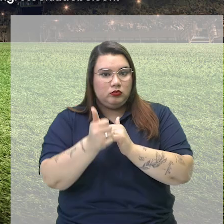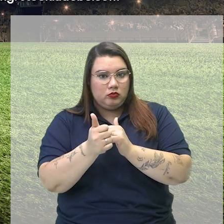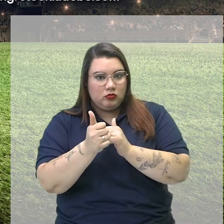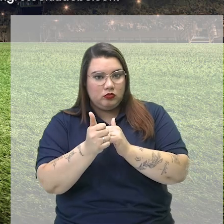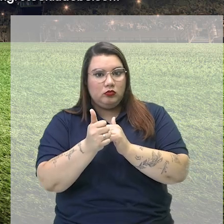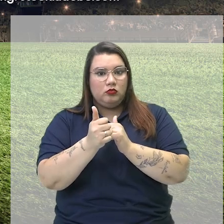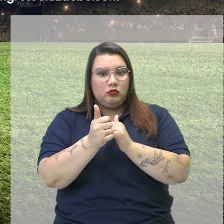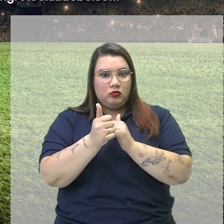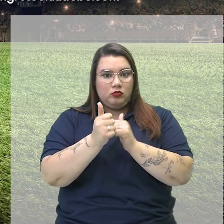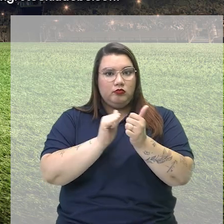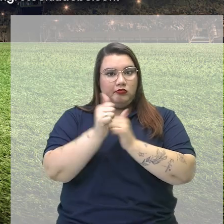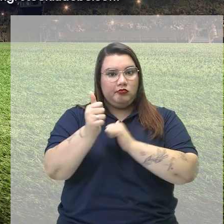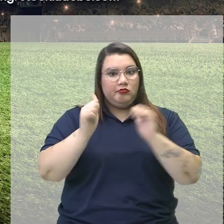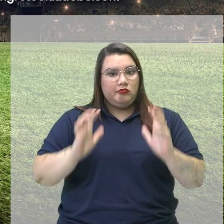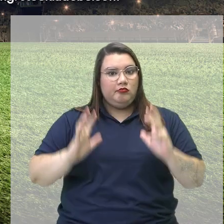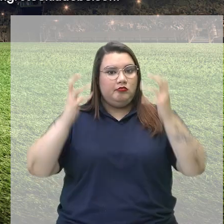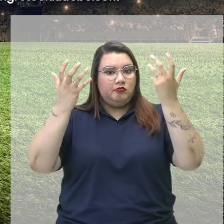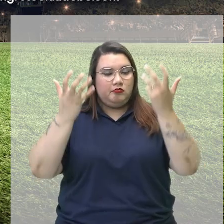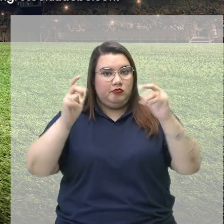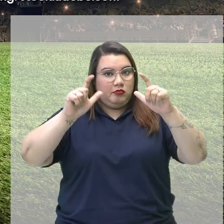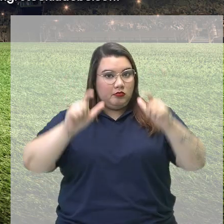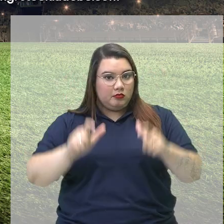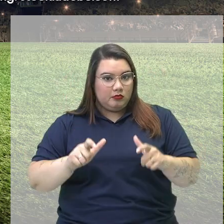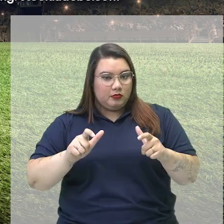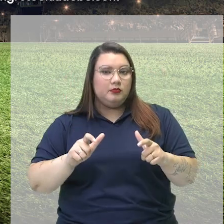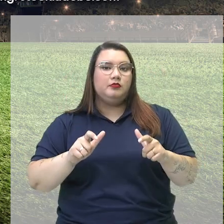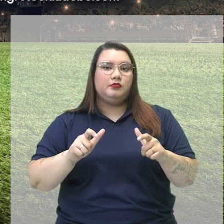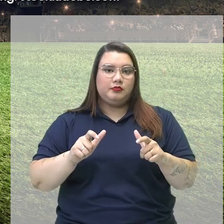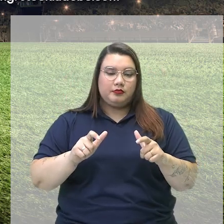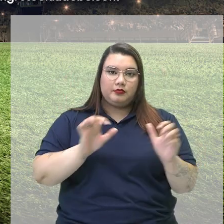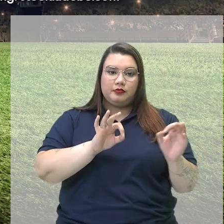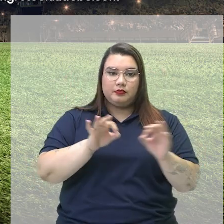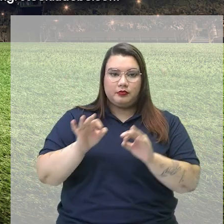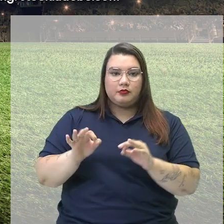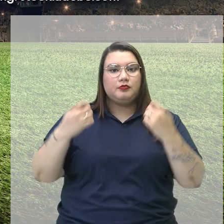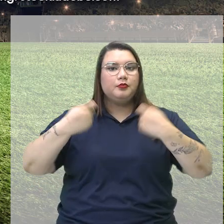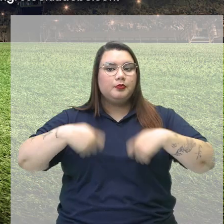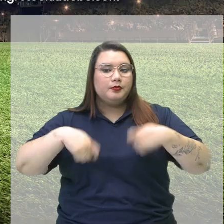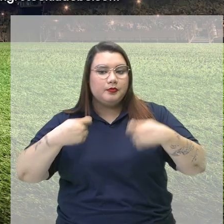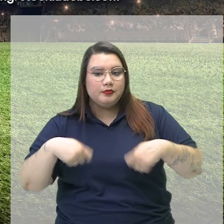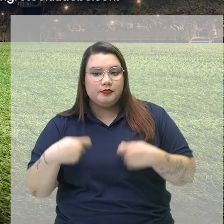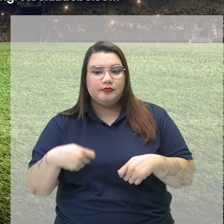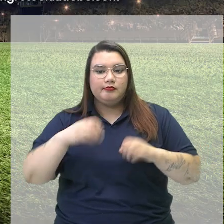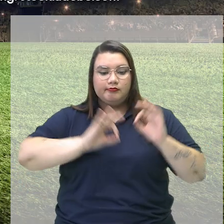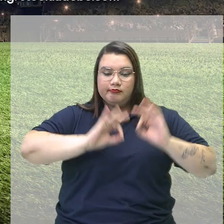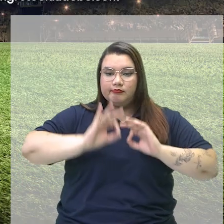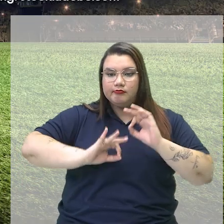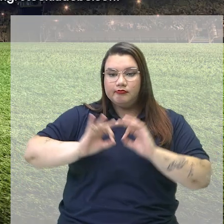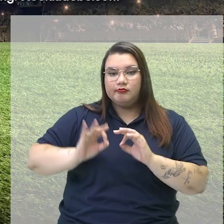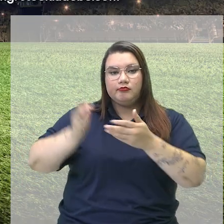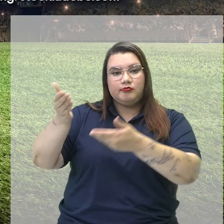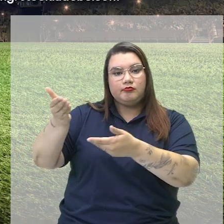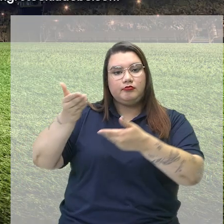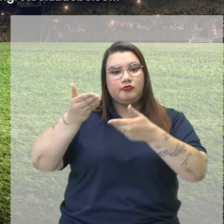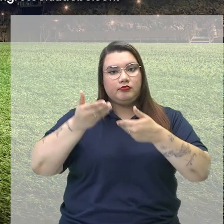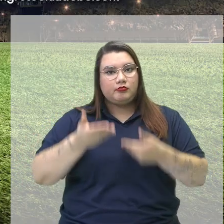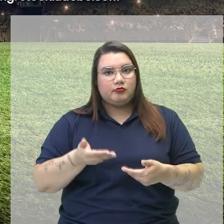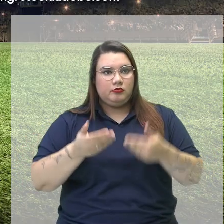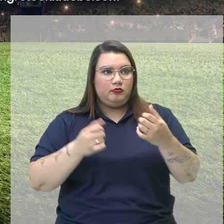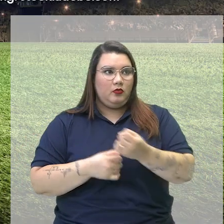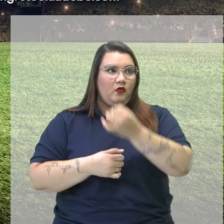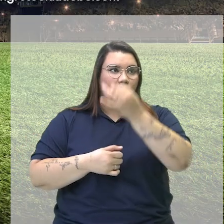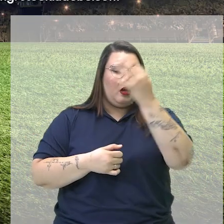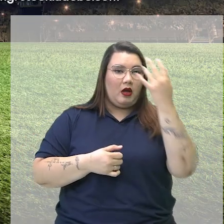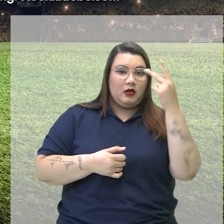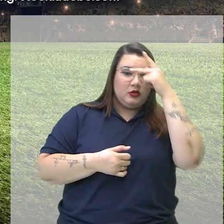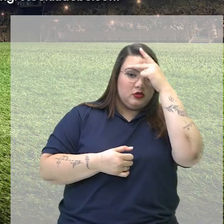de comemoração, esse tipo de evento, né, precisa se preparar para receber o tanto de gente que